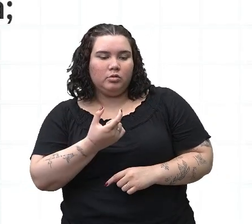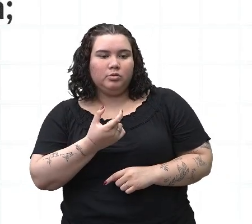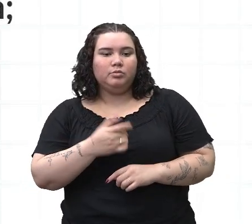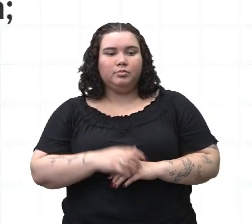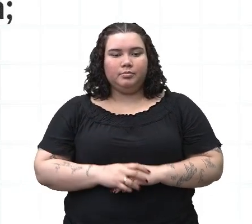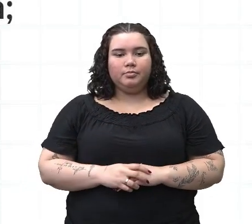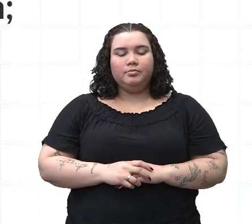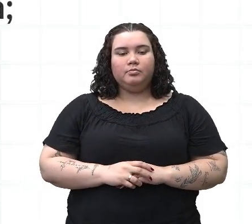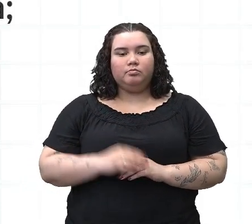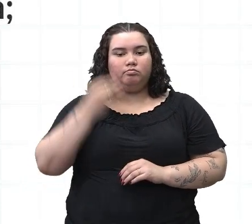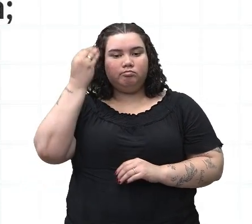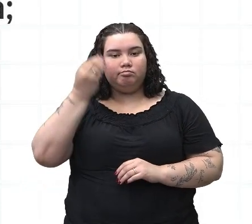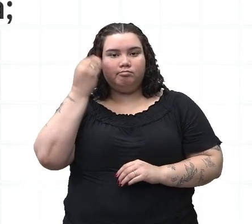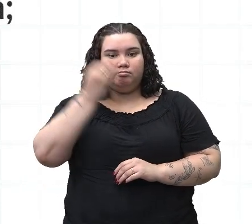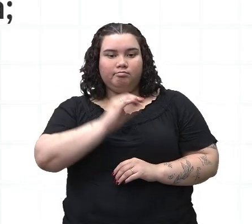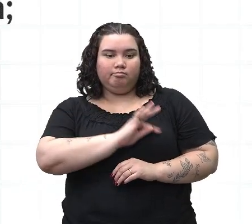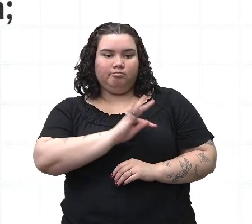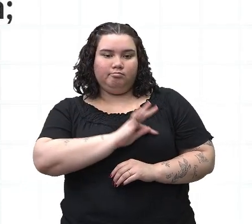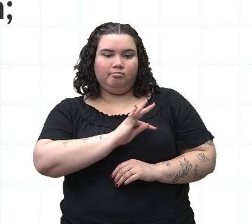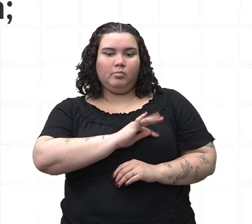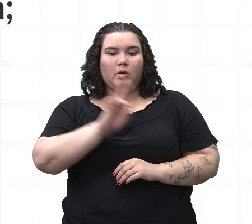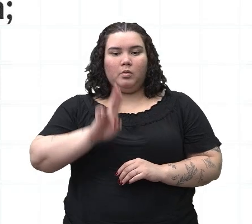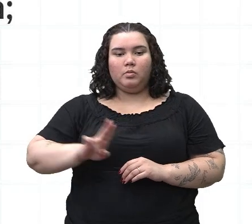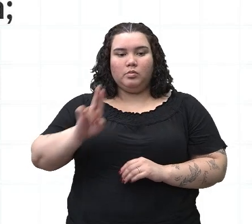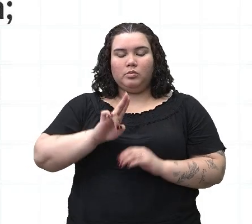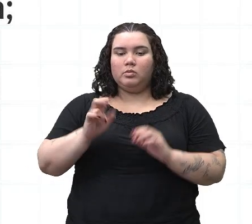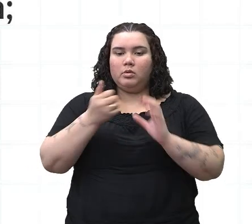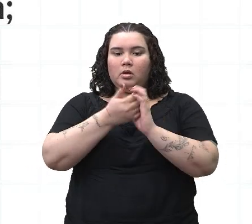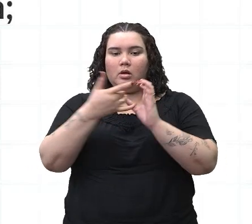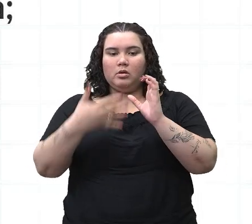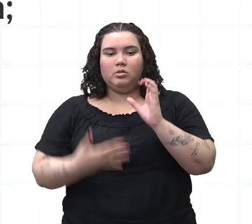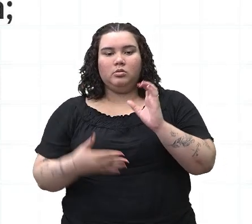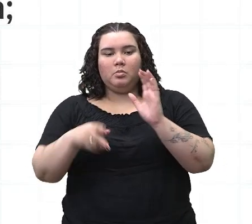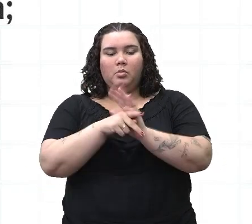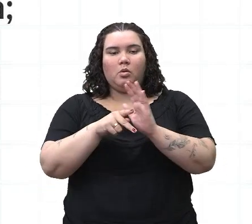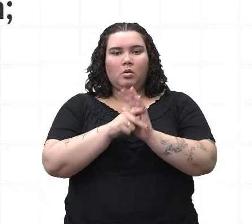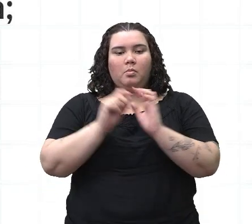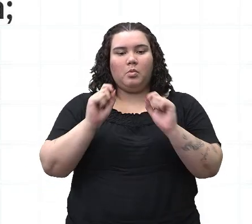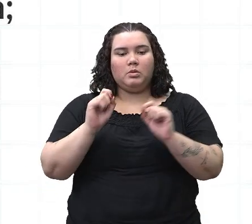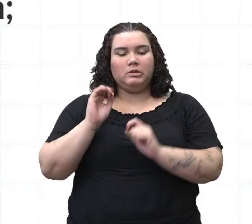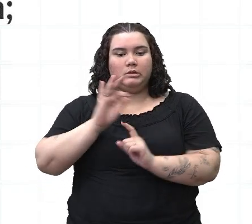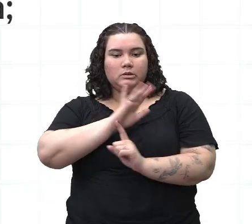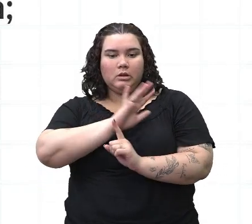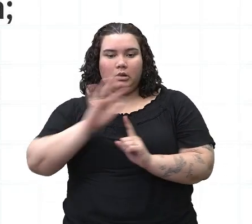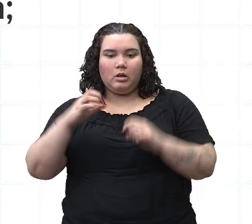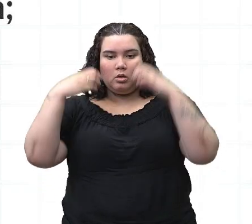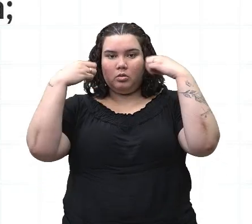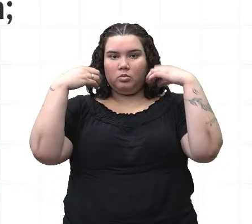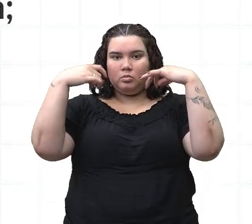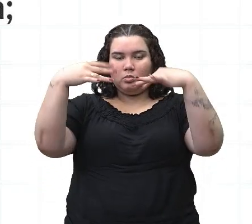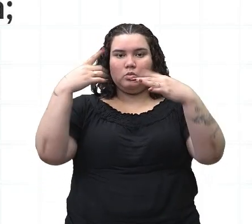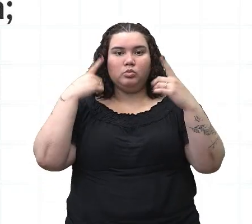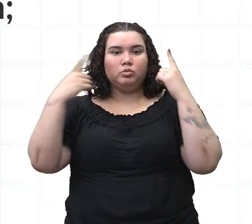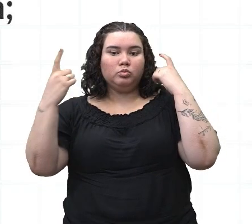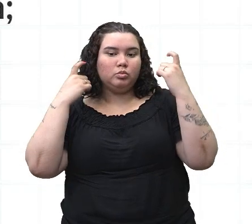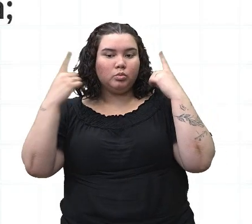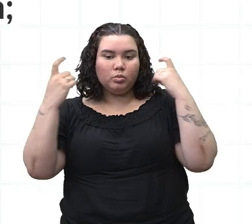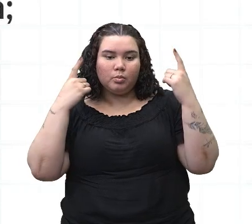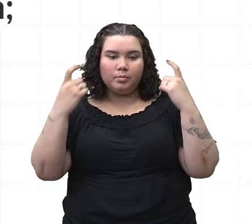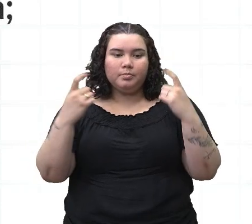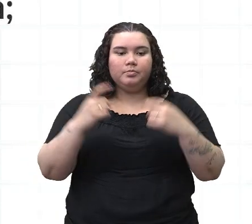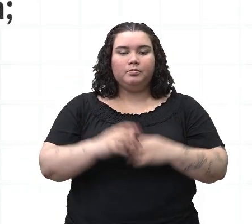de voz. Experiência de técnicas aplicada aos elementos cênicos, cenário, iluminação e